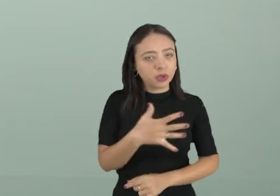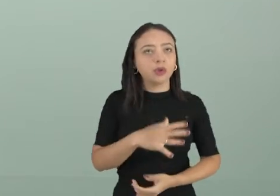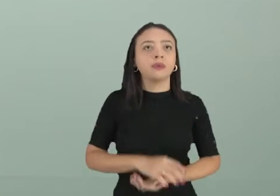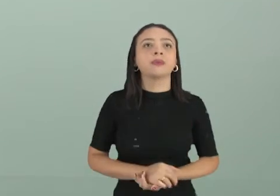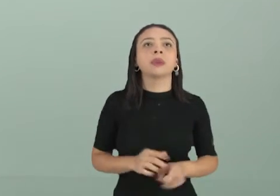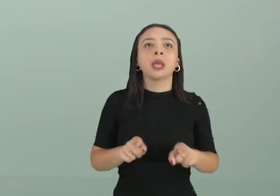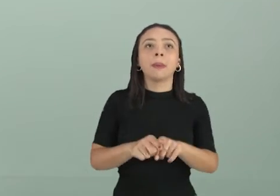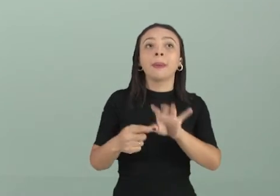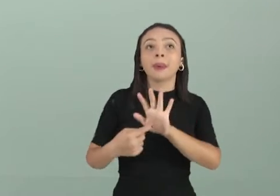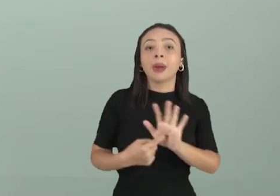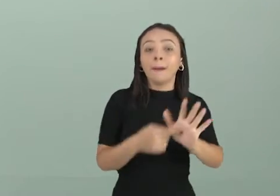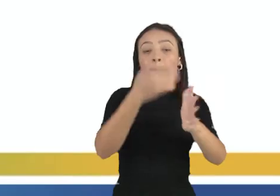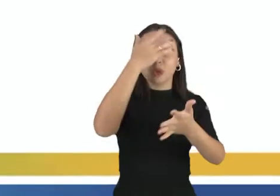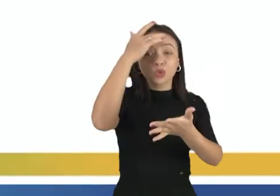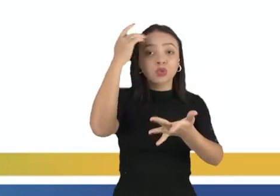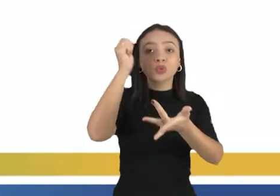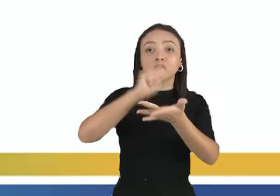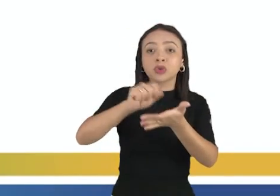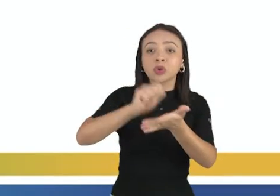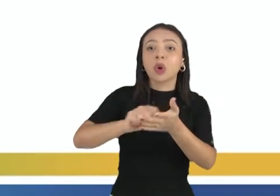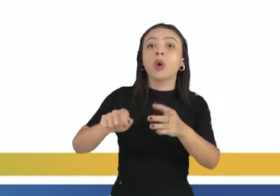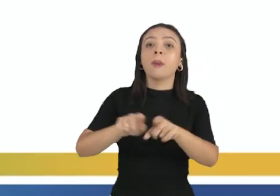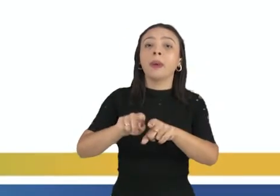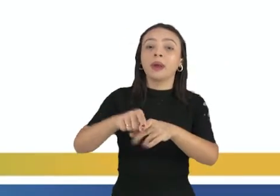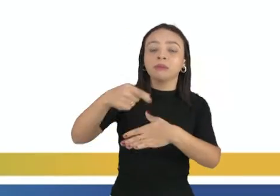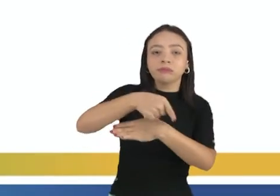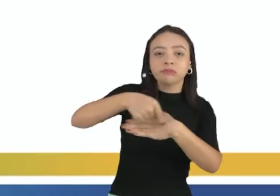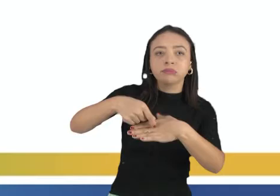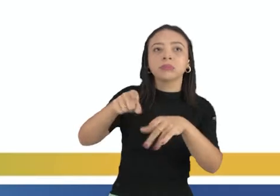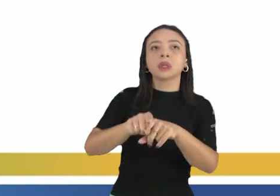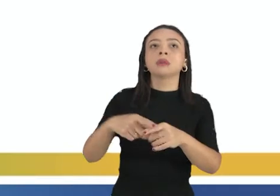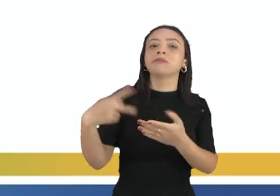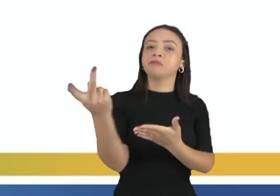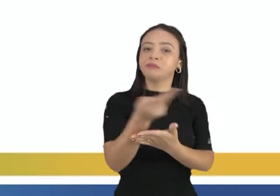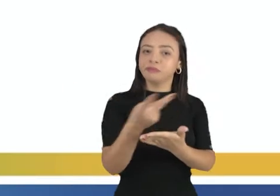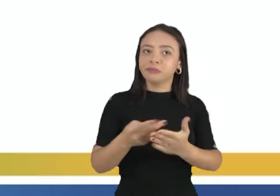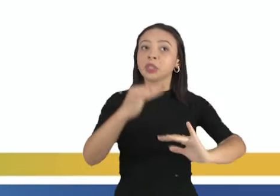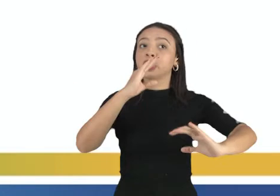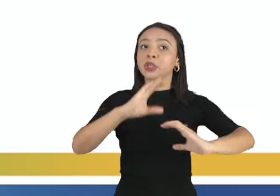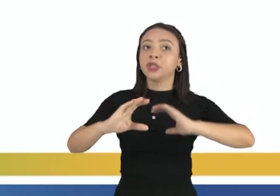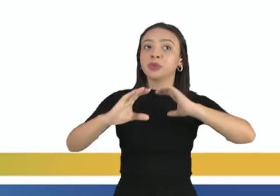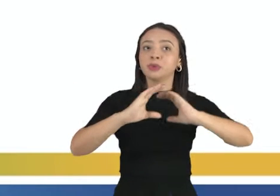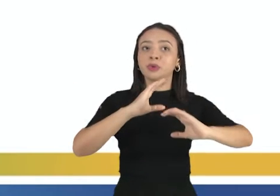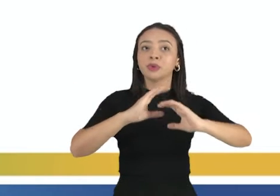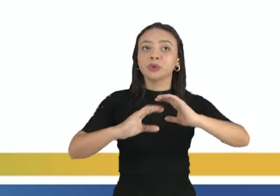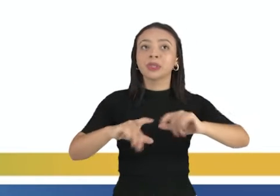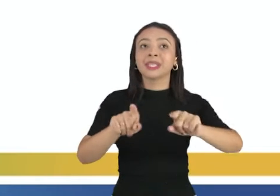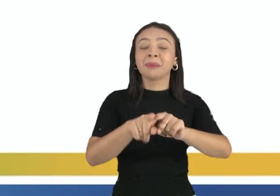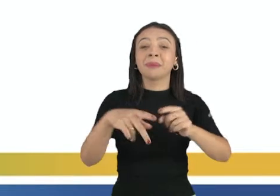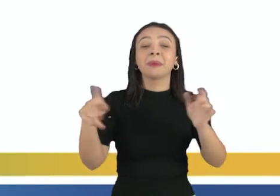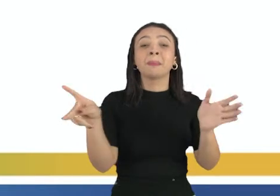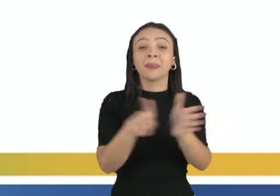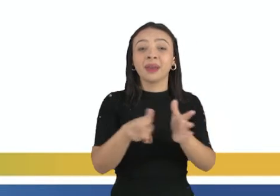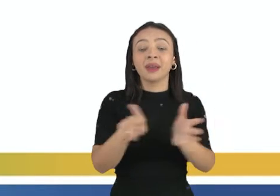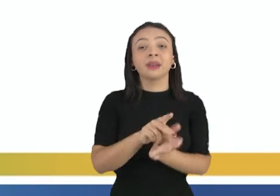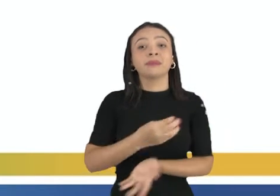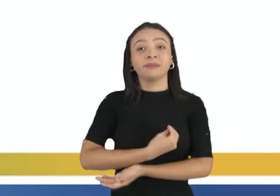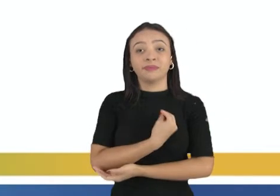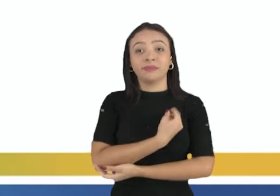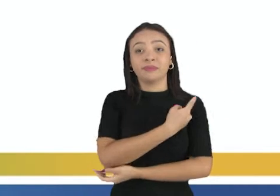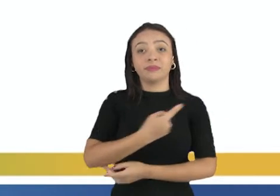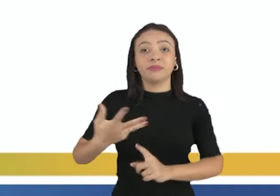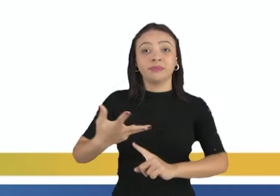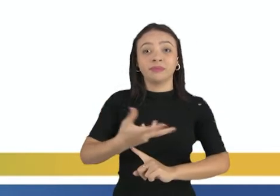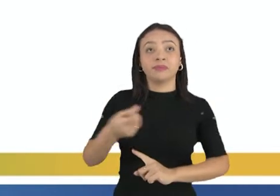alguns escritores, né, autores, artistas, músicos que participaram da Semana da Arte